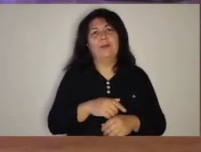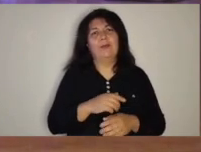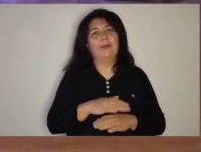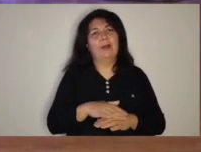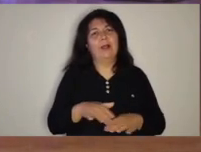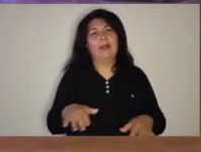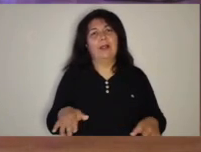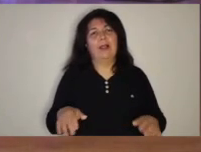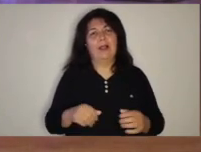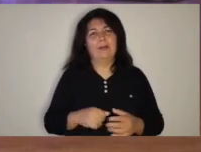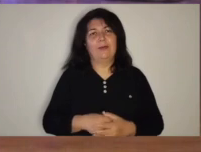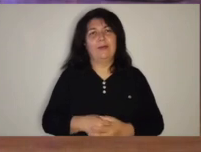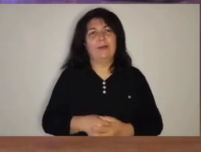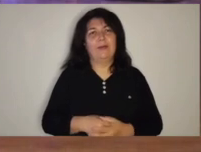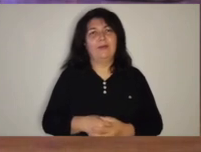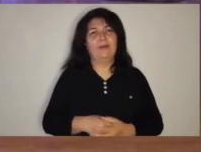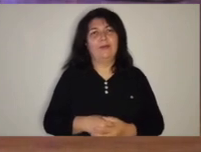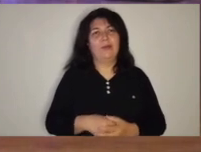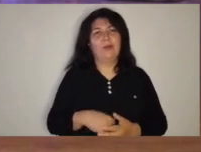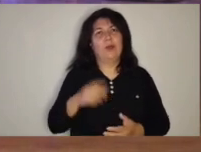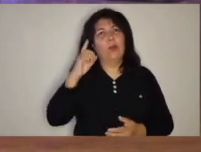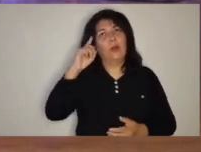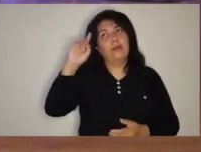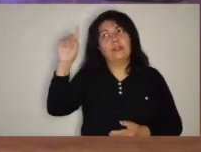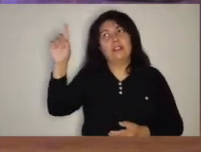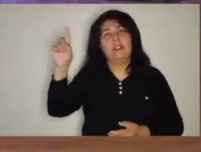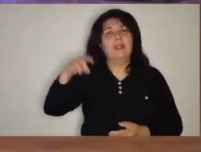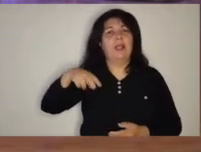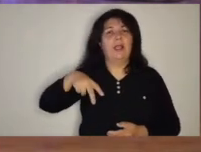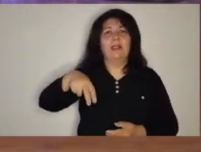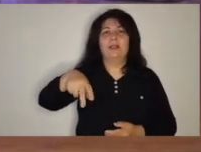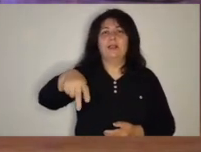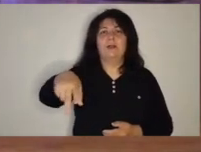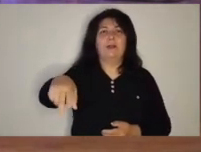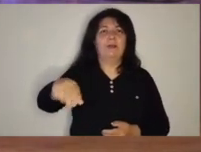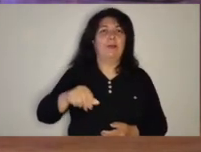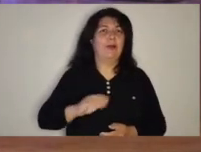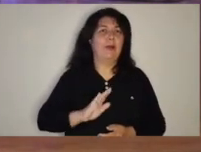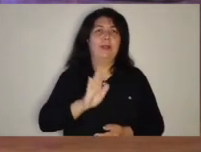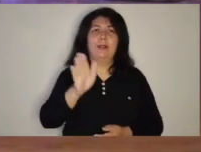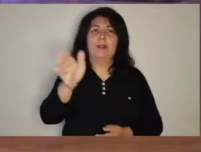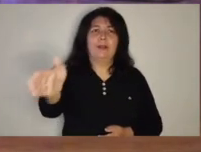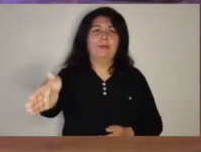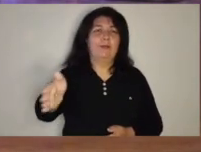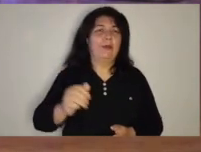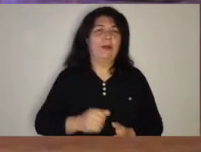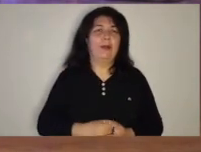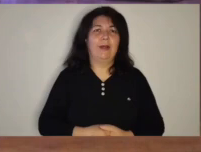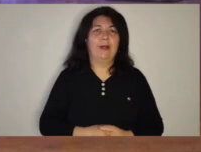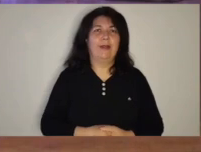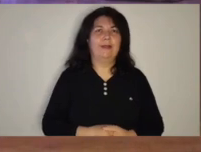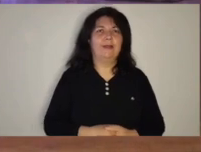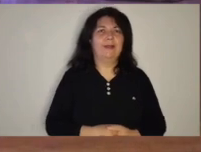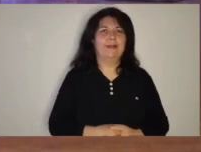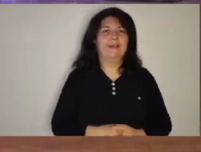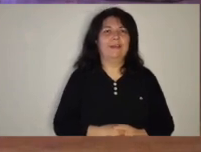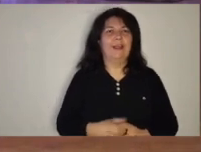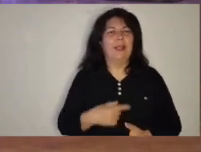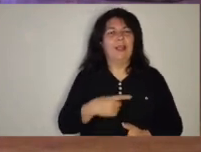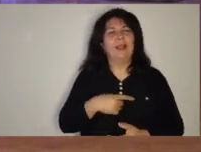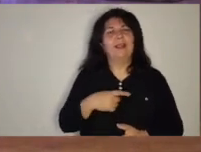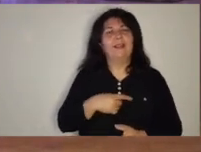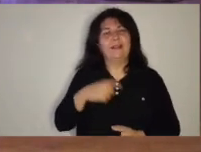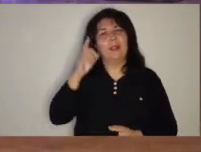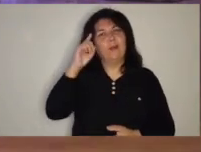Eles vão ter as suas próprias vidas. Então, abraça, beija, cheira, elogia.